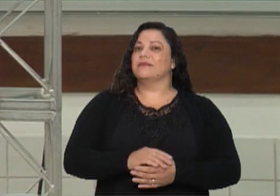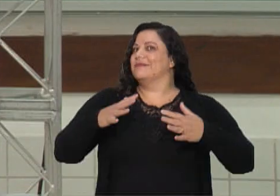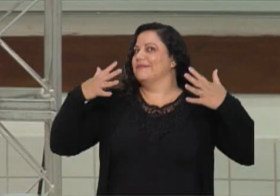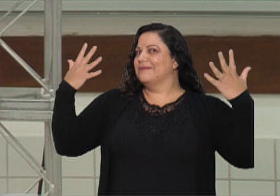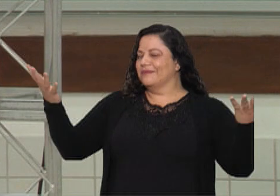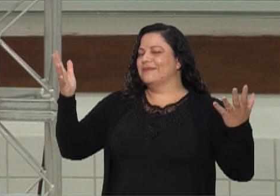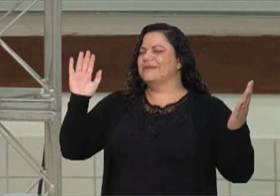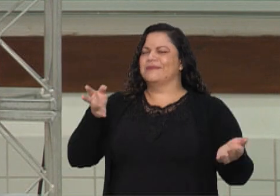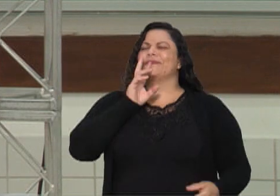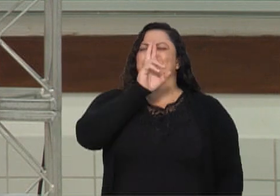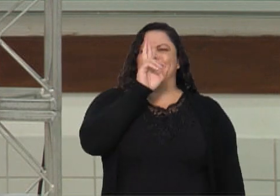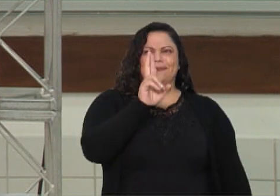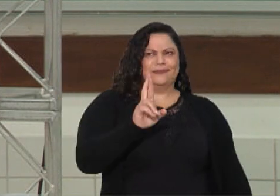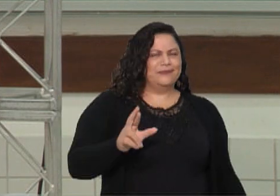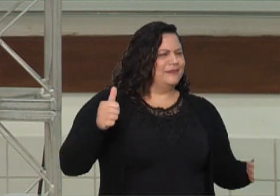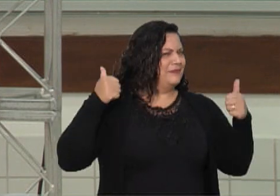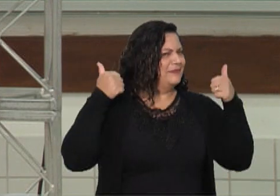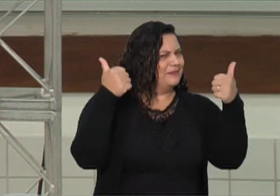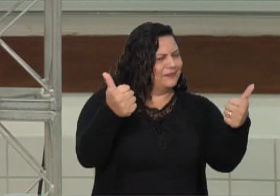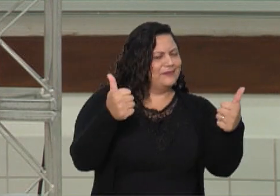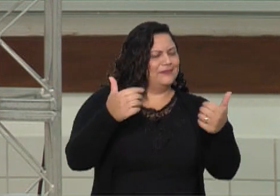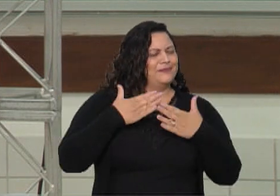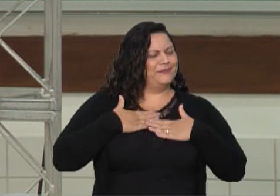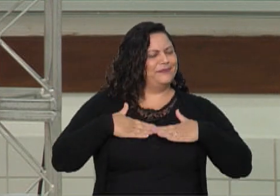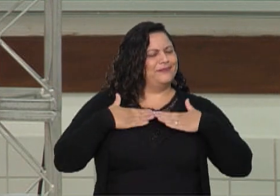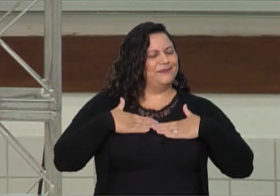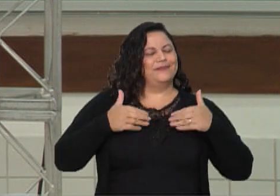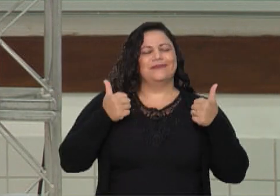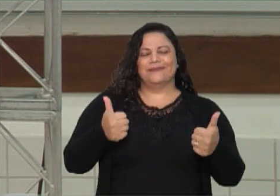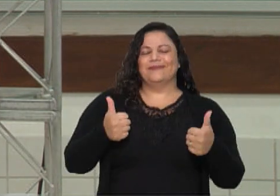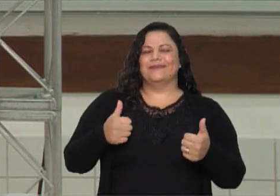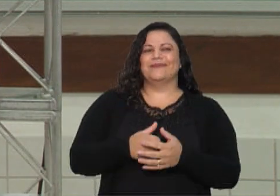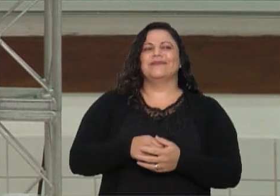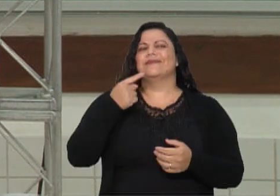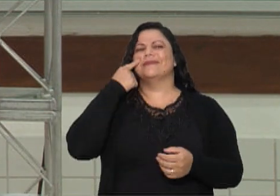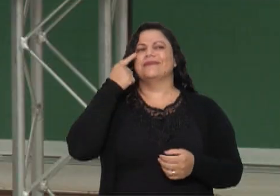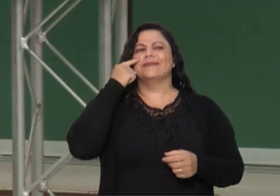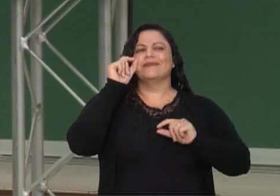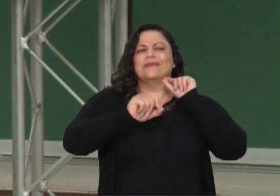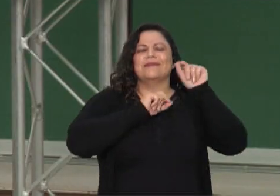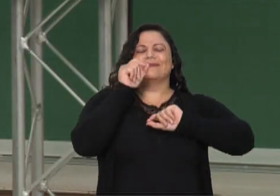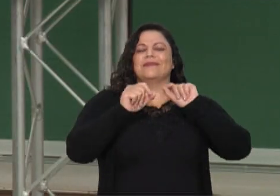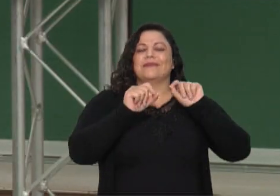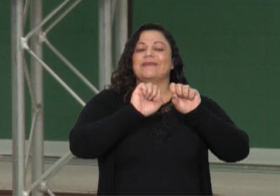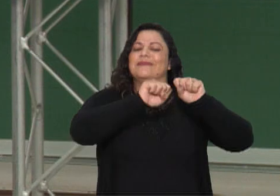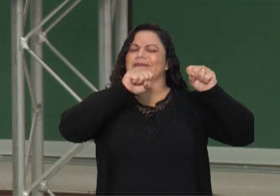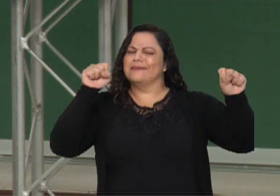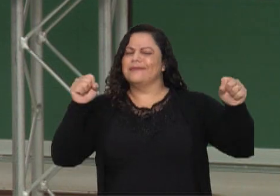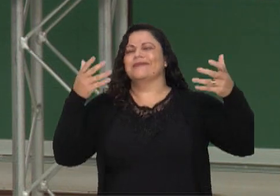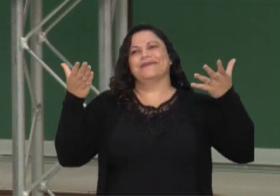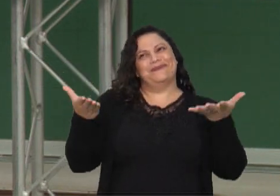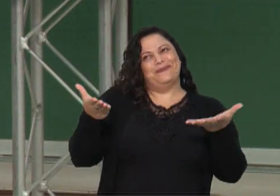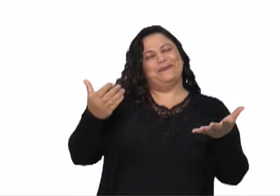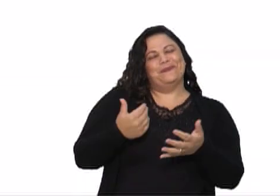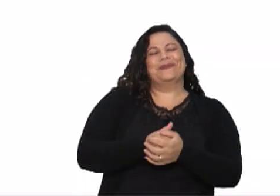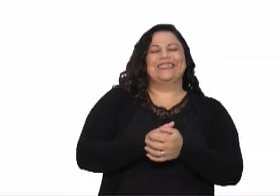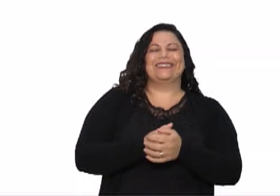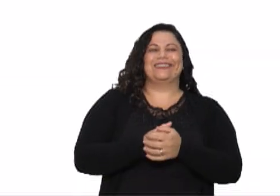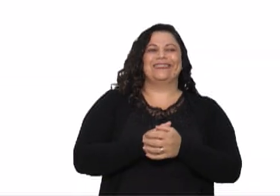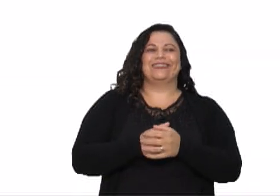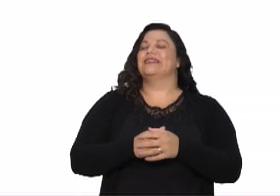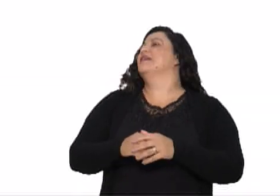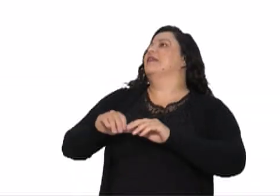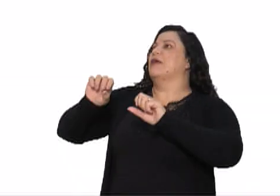Daí, respondido? Super tranquilinho, né? Vamos ver então? Pequenos ou grandes? Grandes, né?